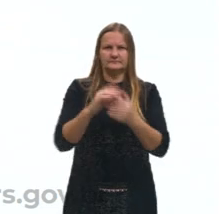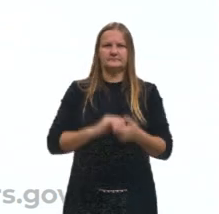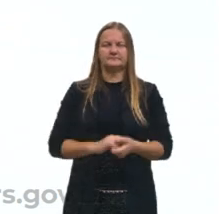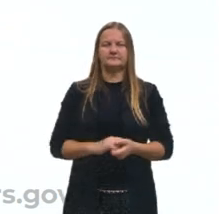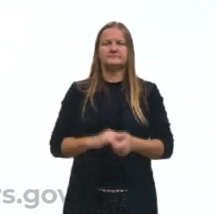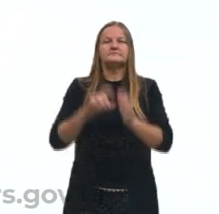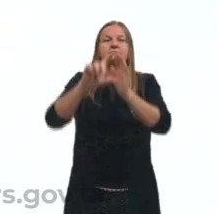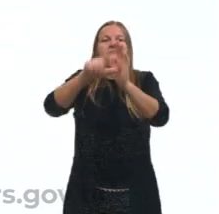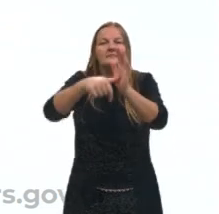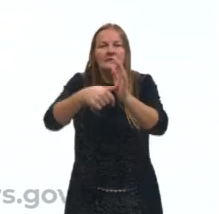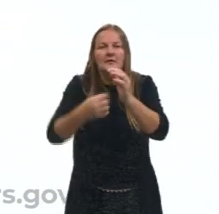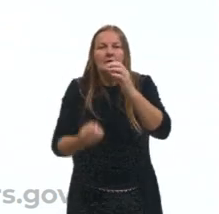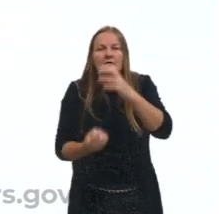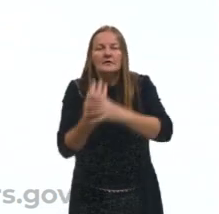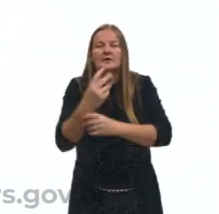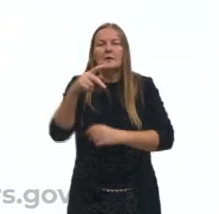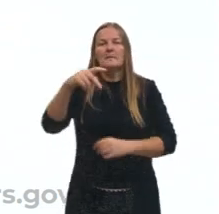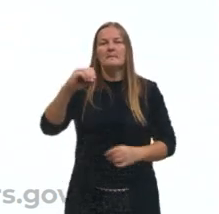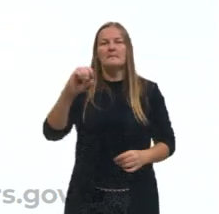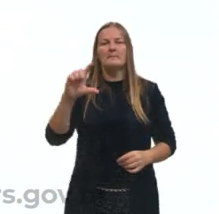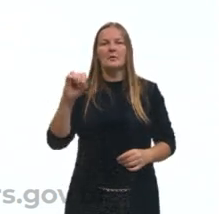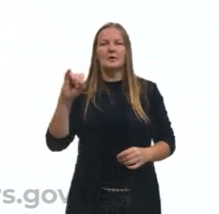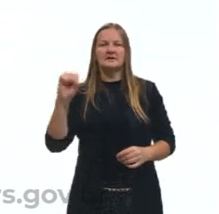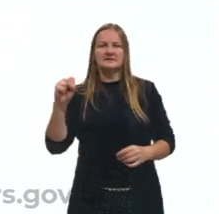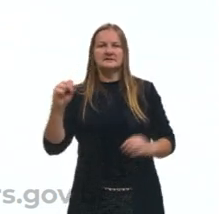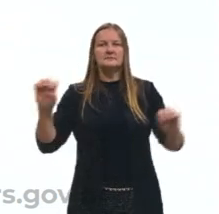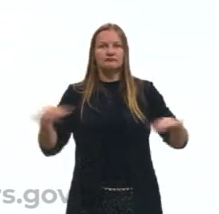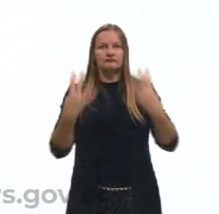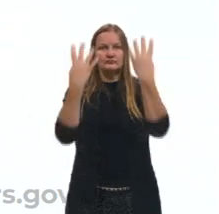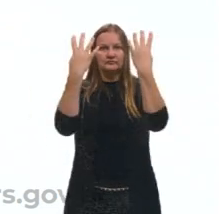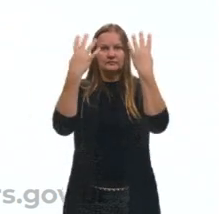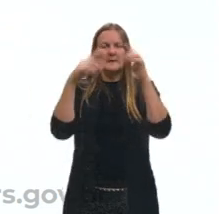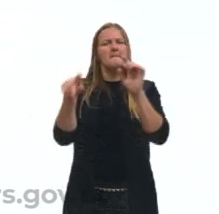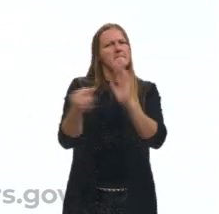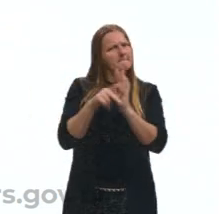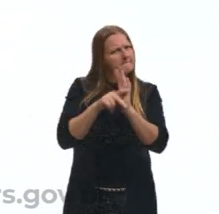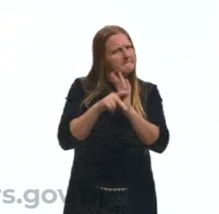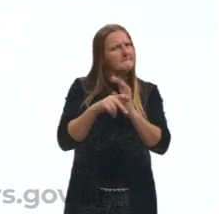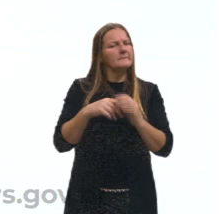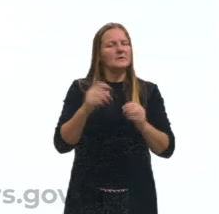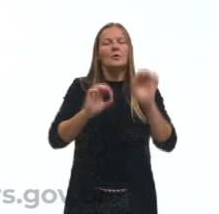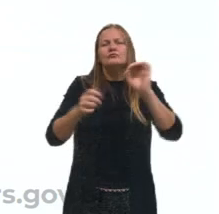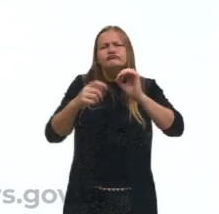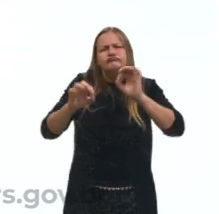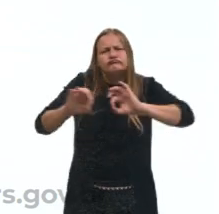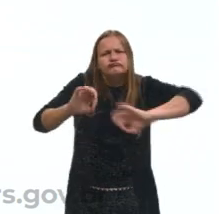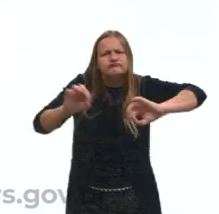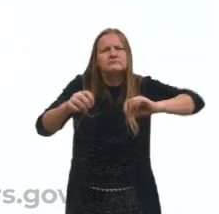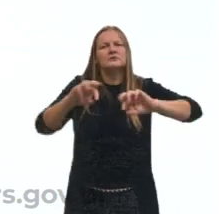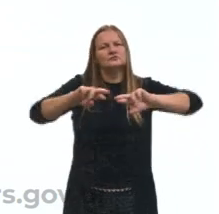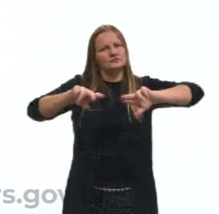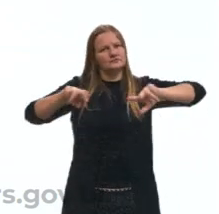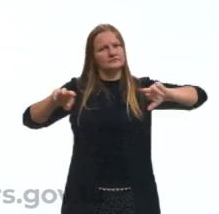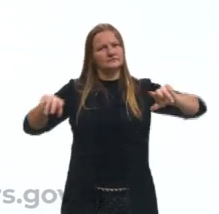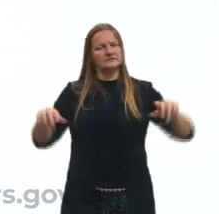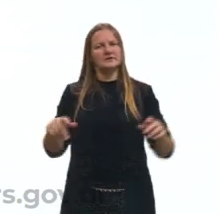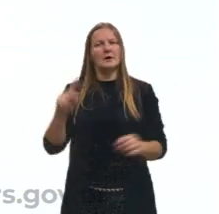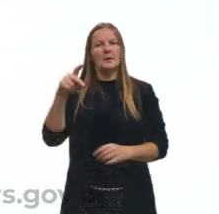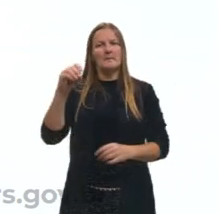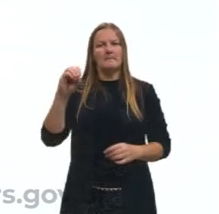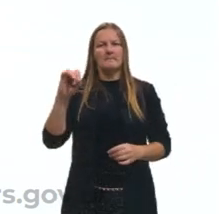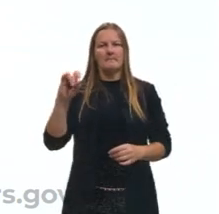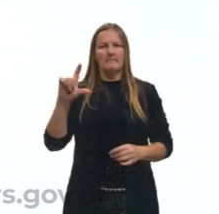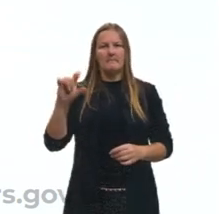vai se formar a Pólis ateniense propriamente com outro tipo de organização e essa